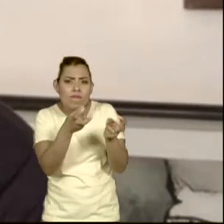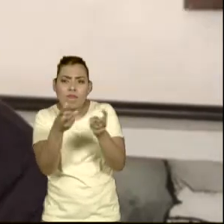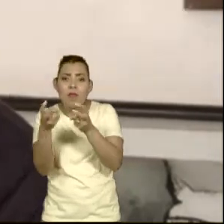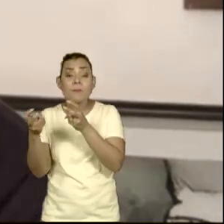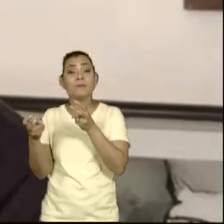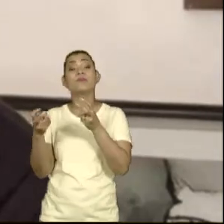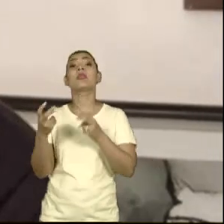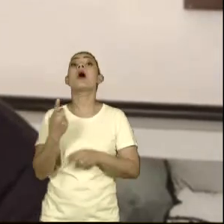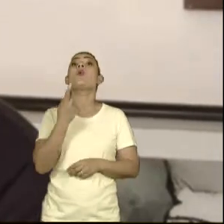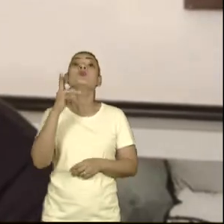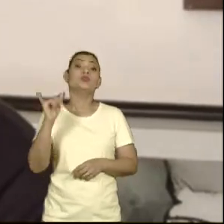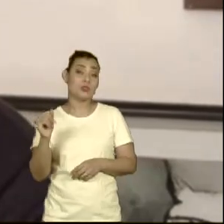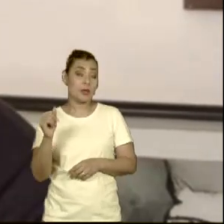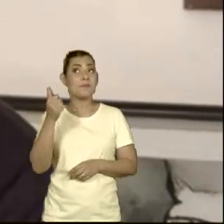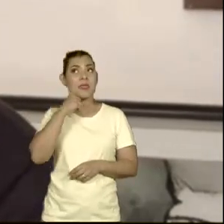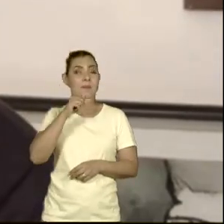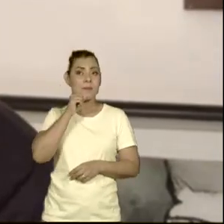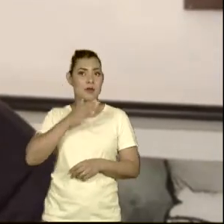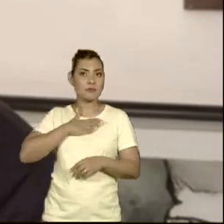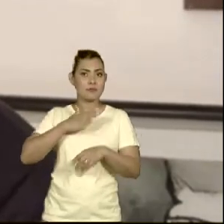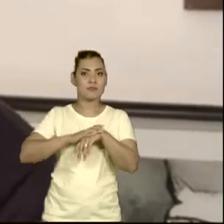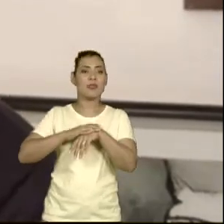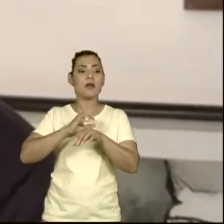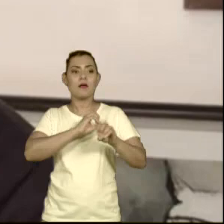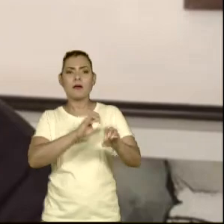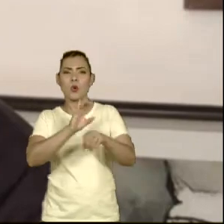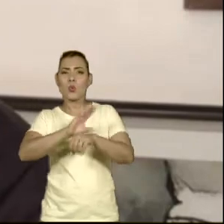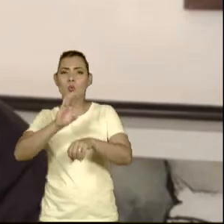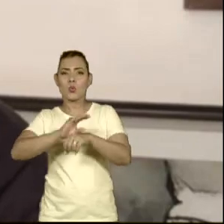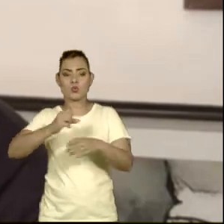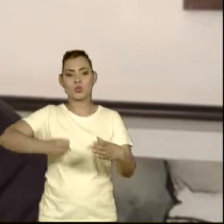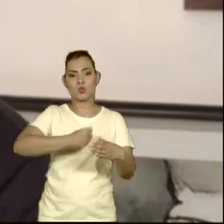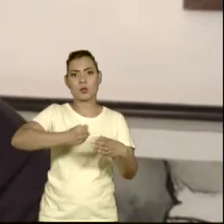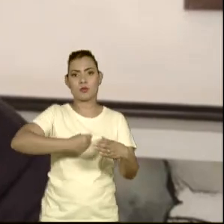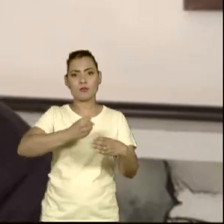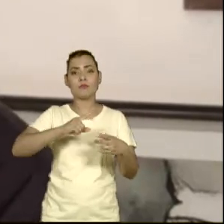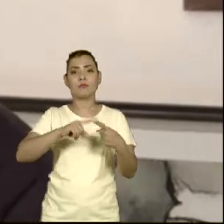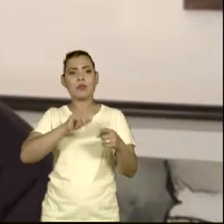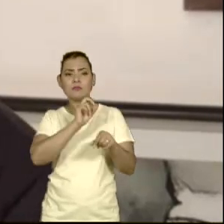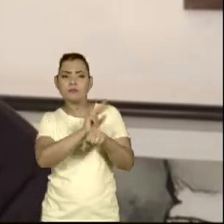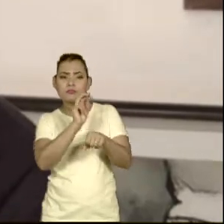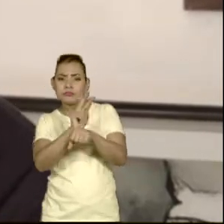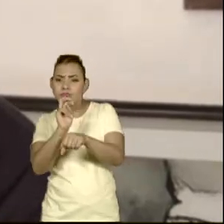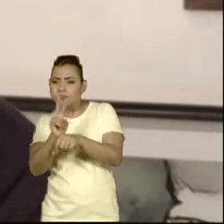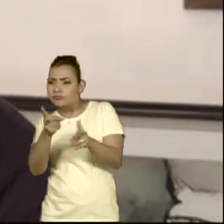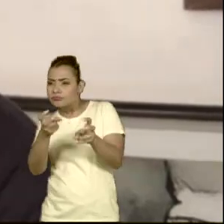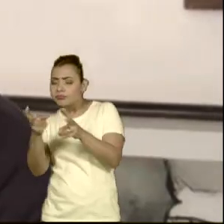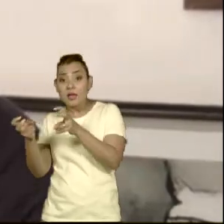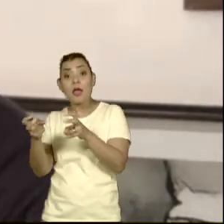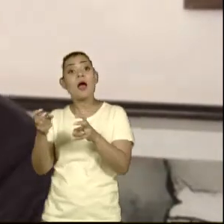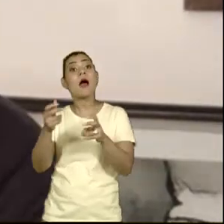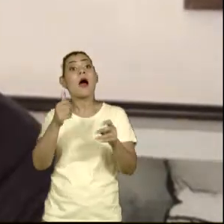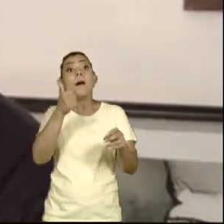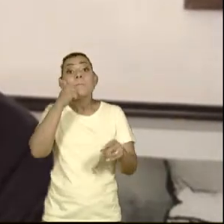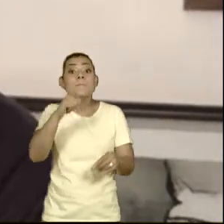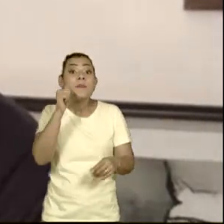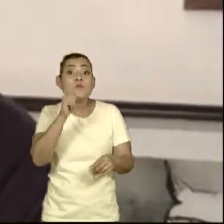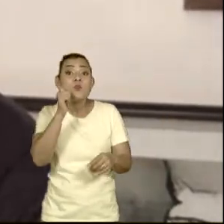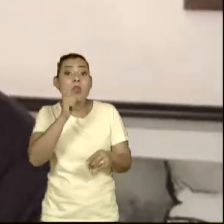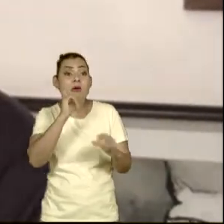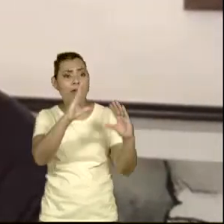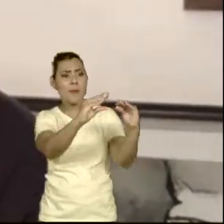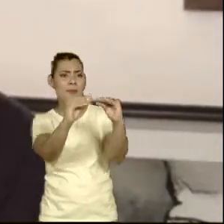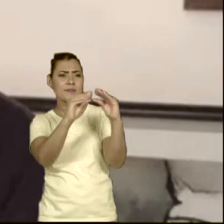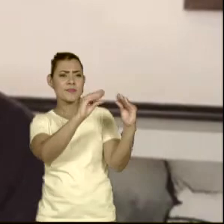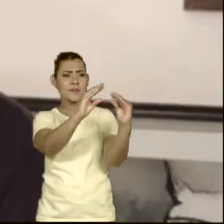uma vez minha mãe estava conversando, dando aula de culinária com umas alunas em casa e eu rodando em volta e eu me lembro delas, entre elas, conversando,